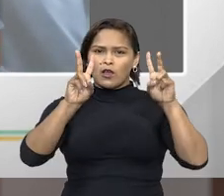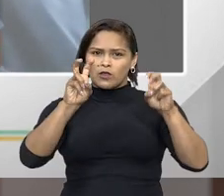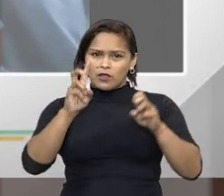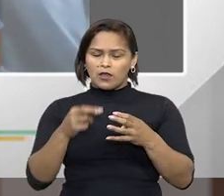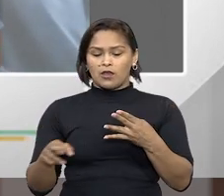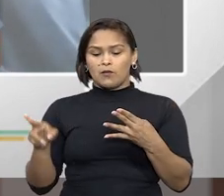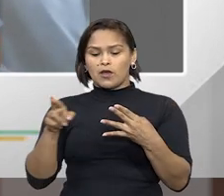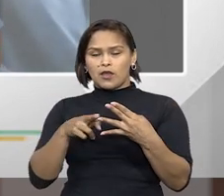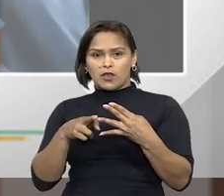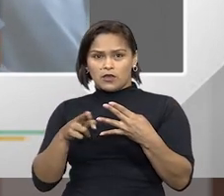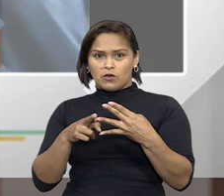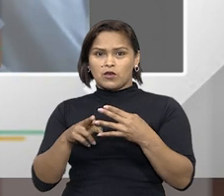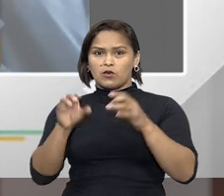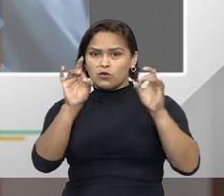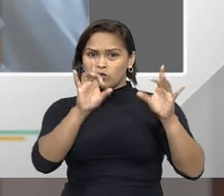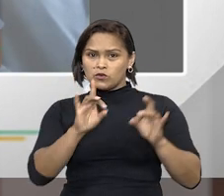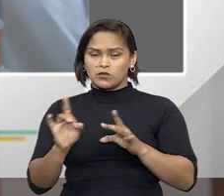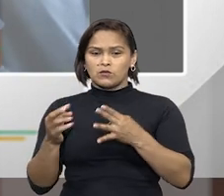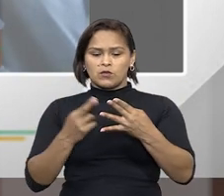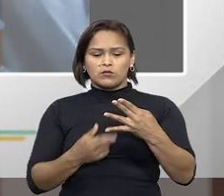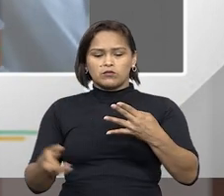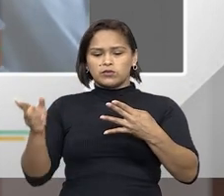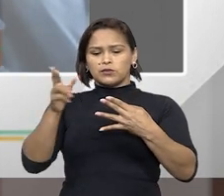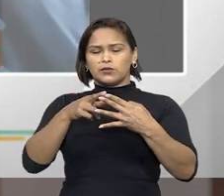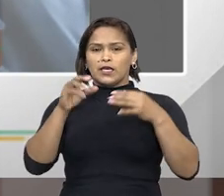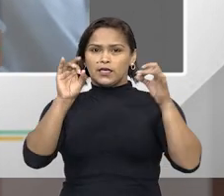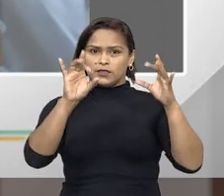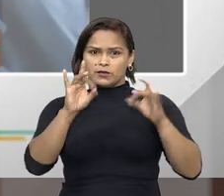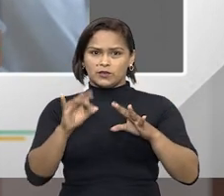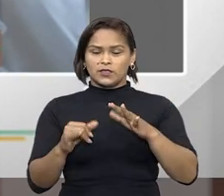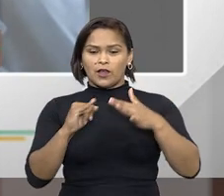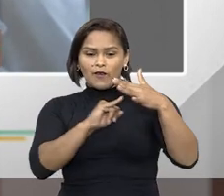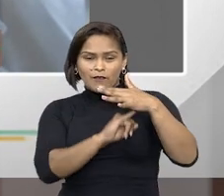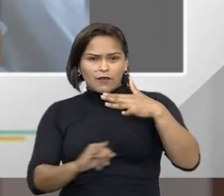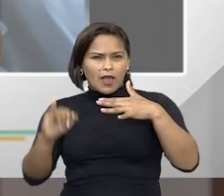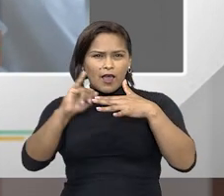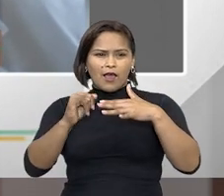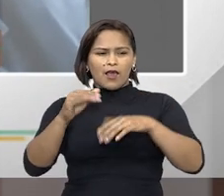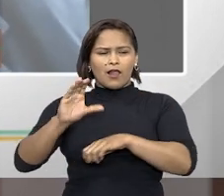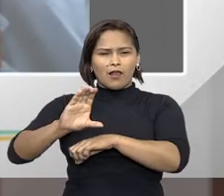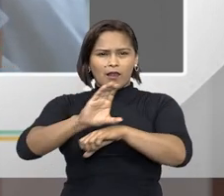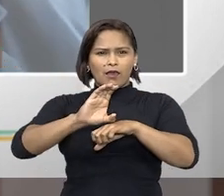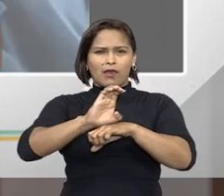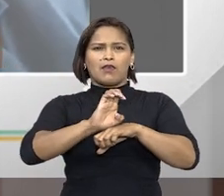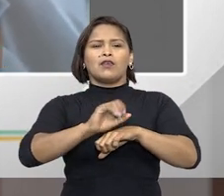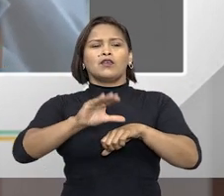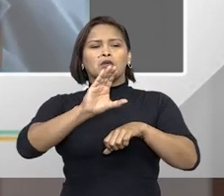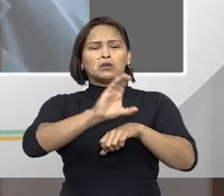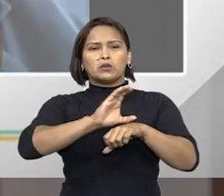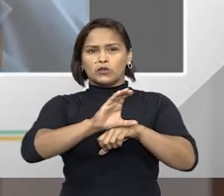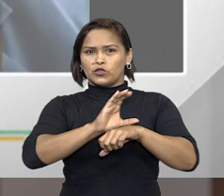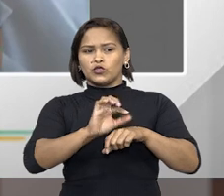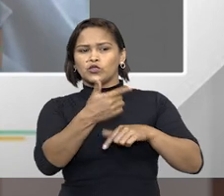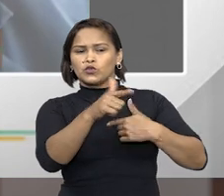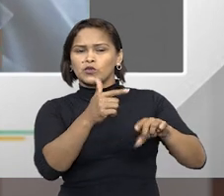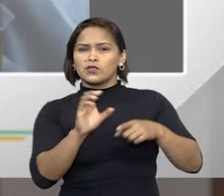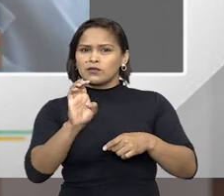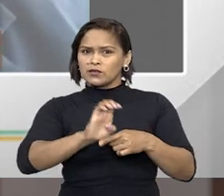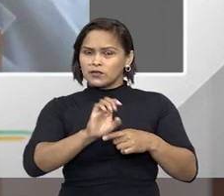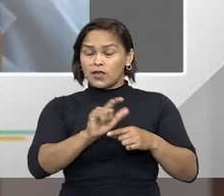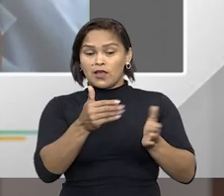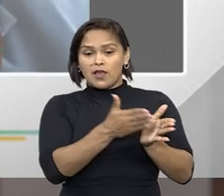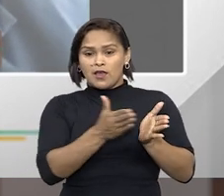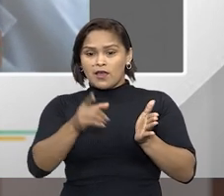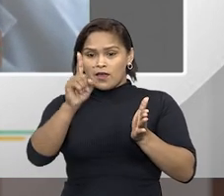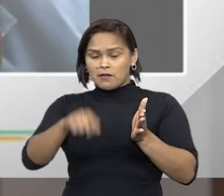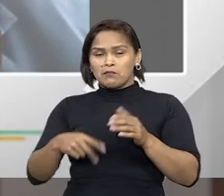recurso especial, matéria infraconstitucional, não especializada. A parte procura,